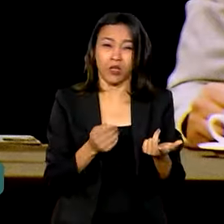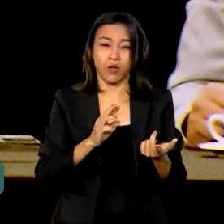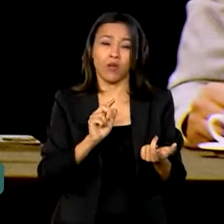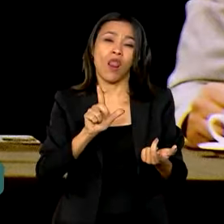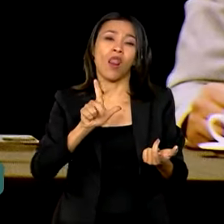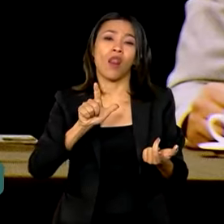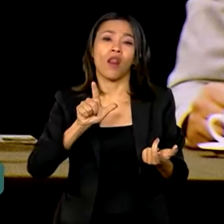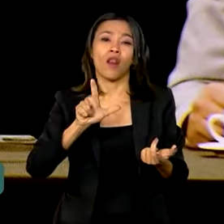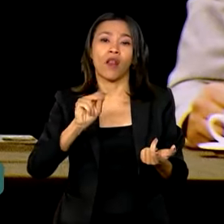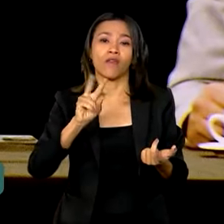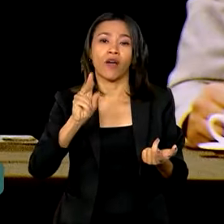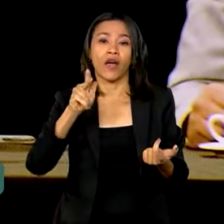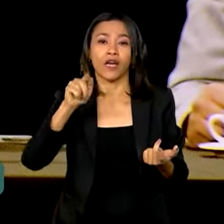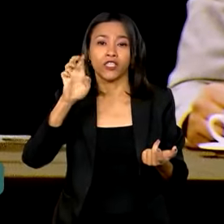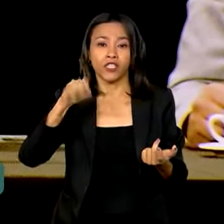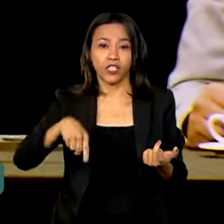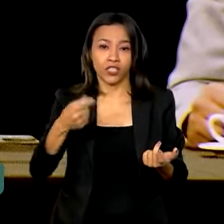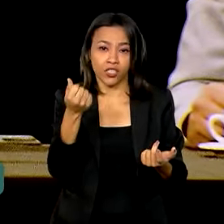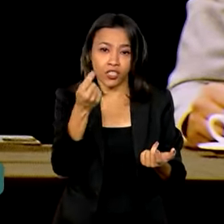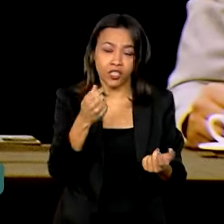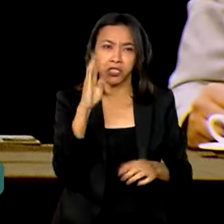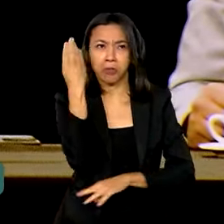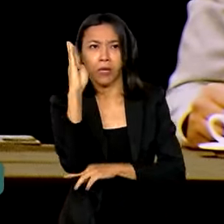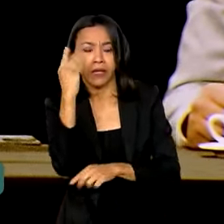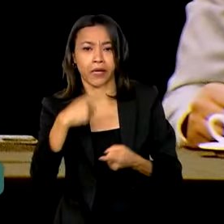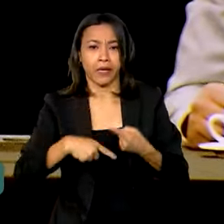seja na questão da madeira,